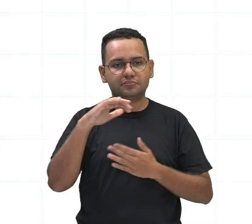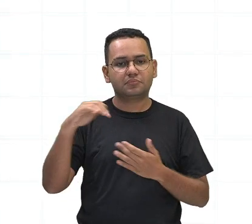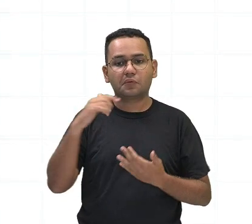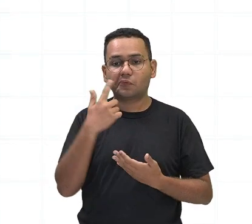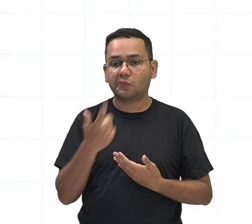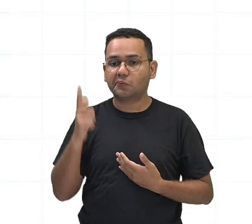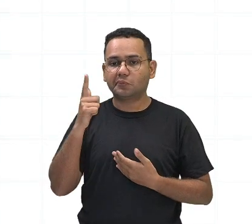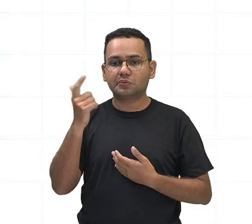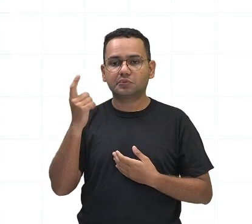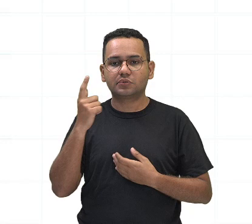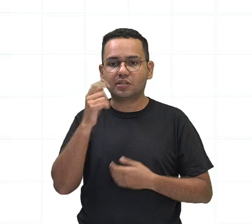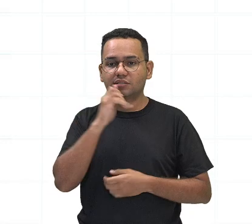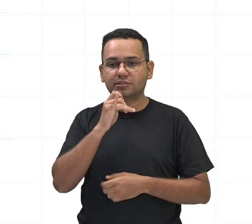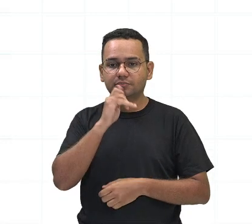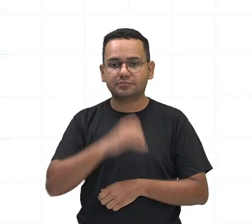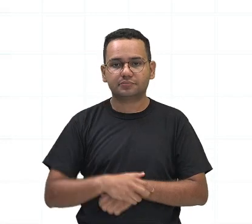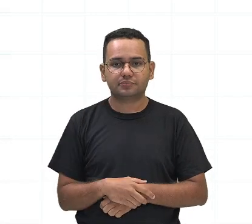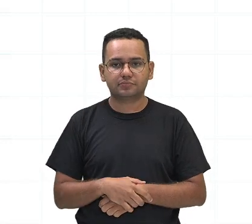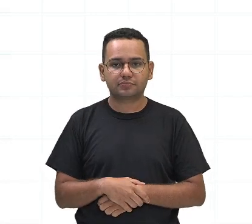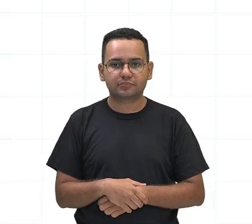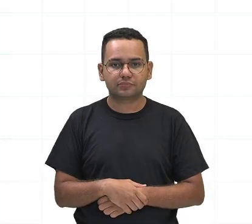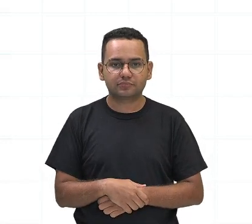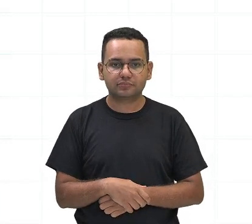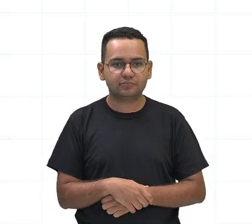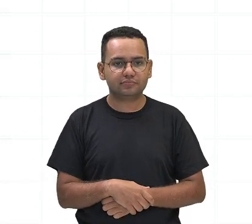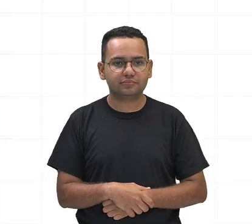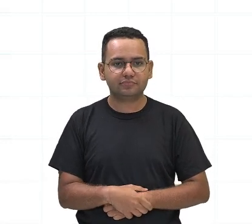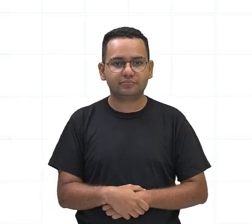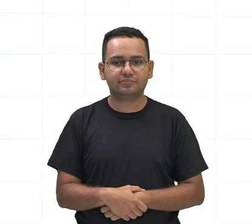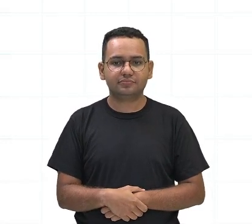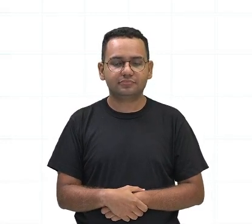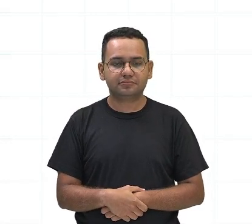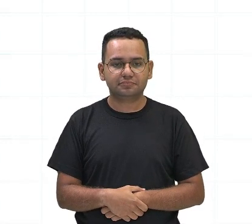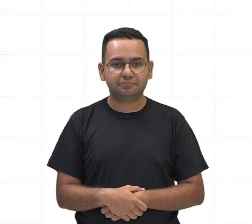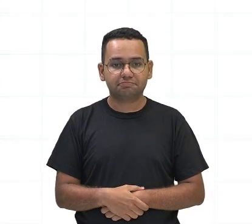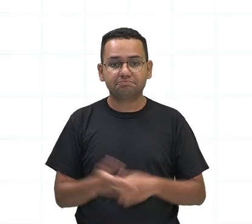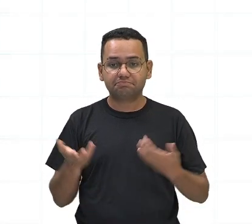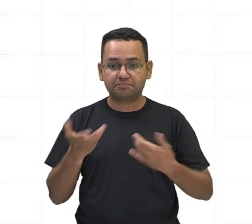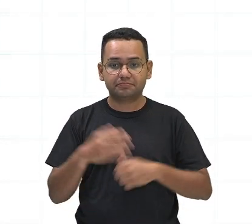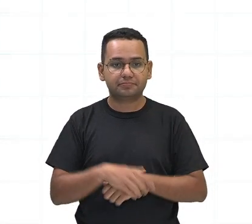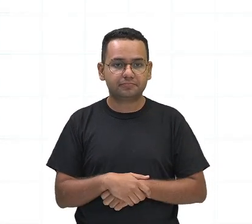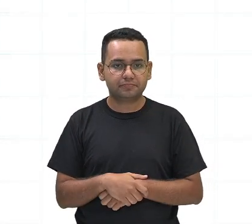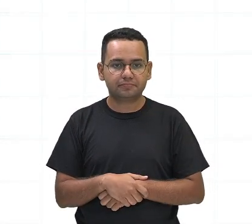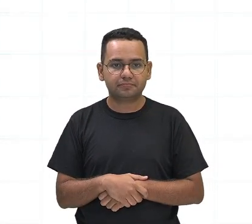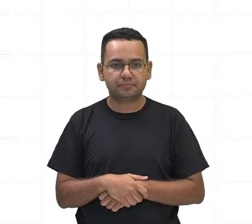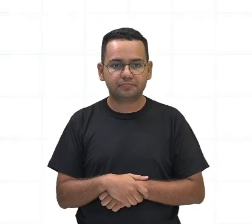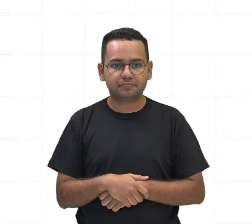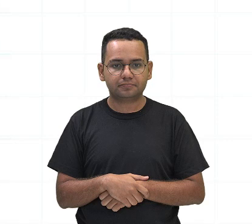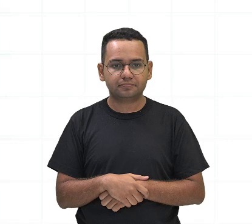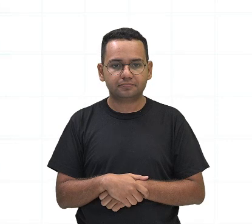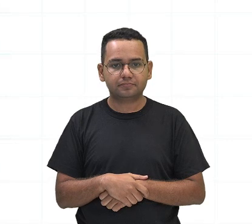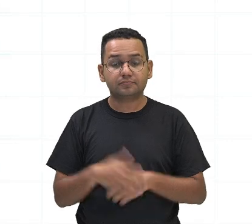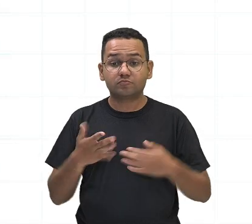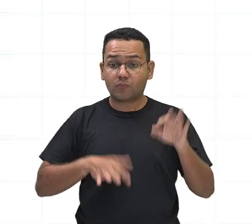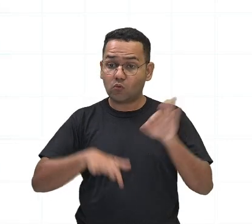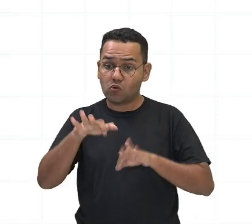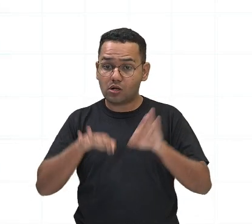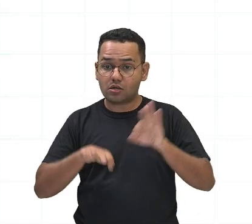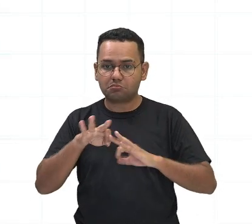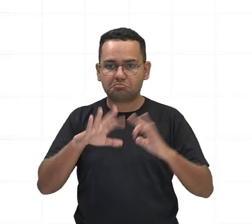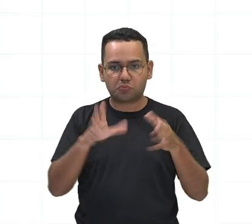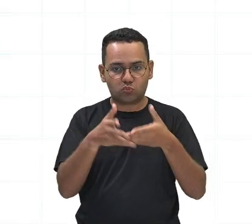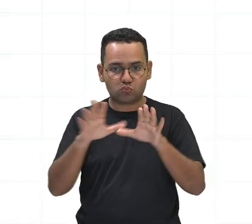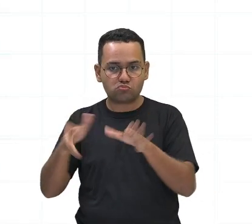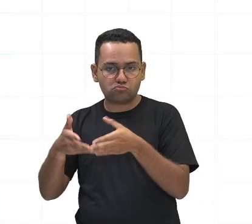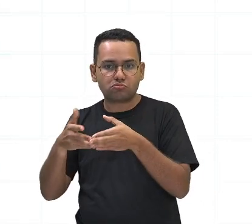só, de uma matéria também atual que diz o seguinte: Força-tarefa do governo federal